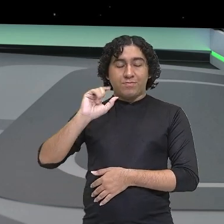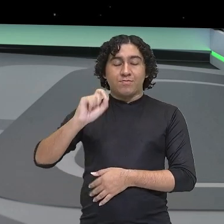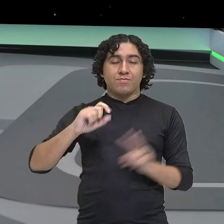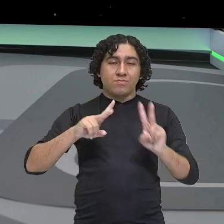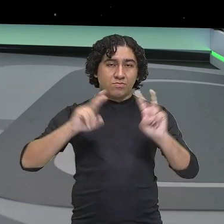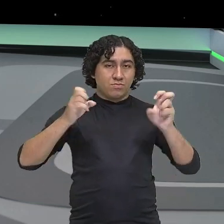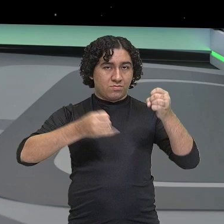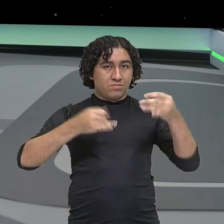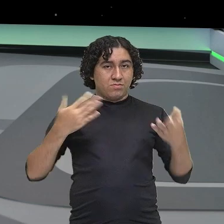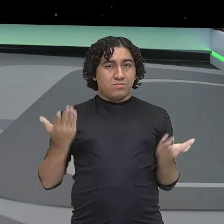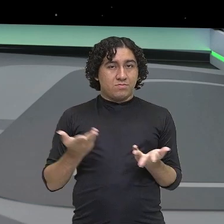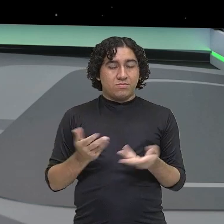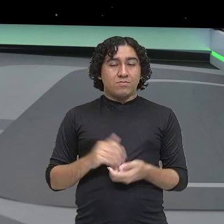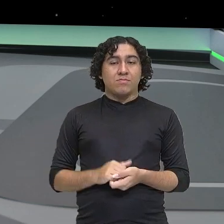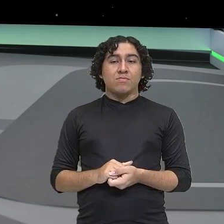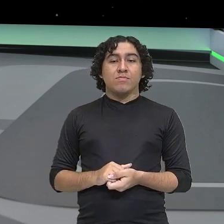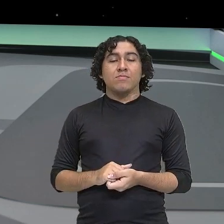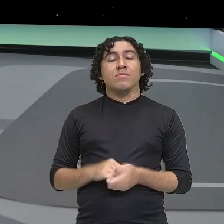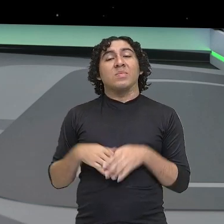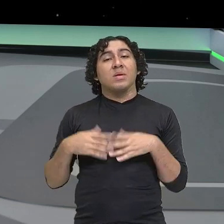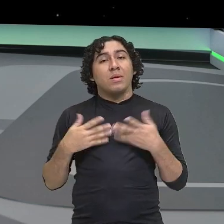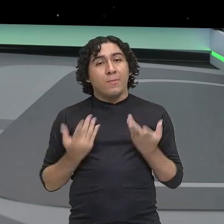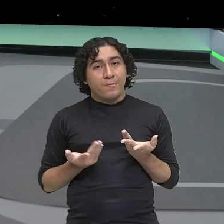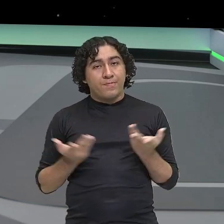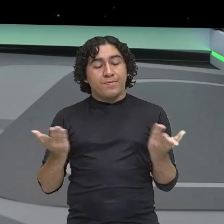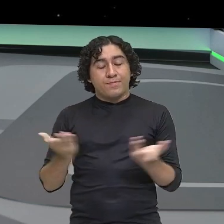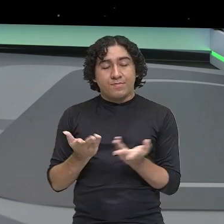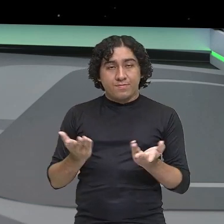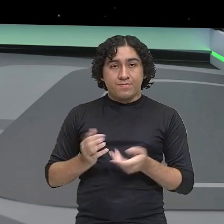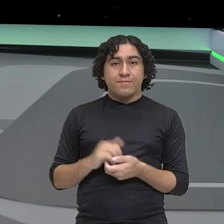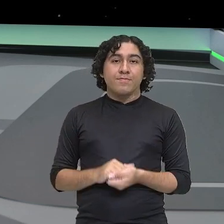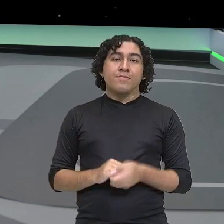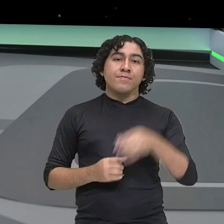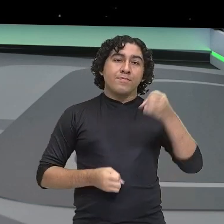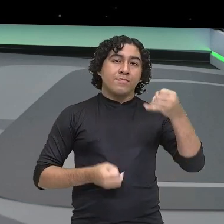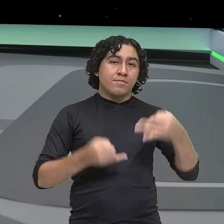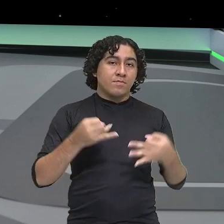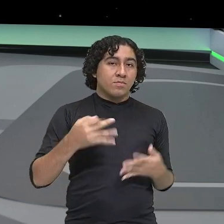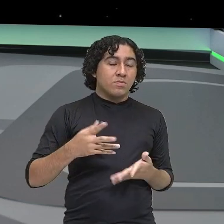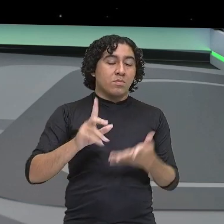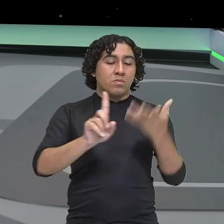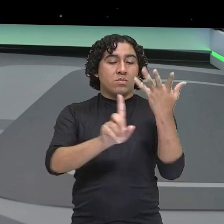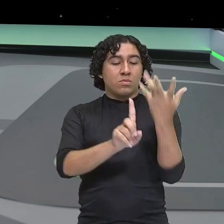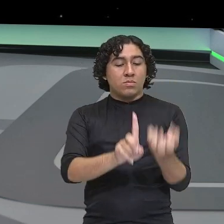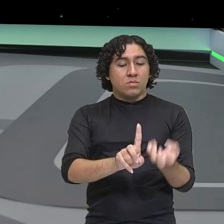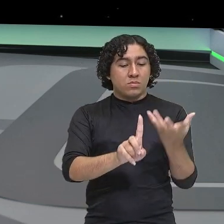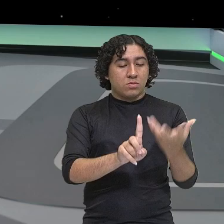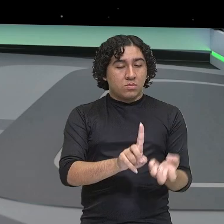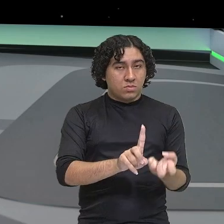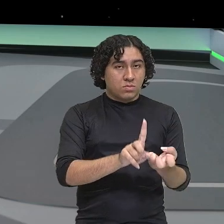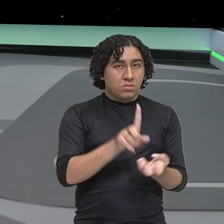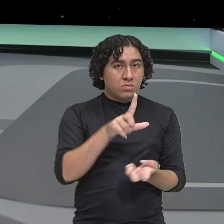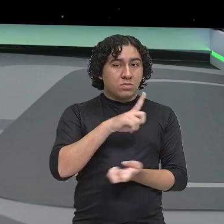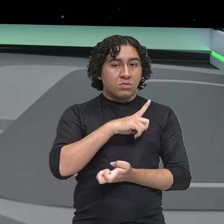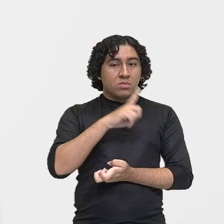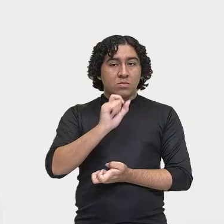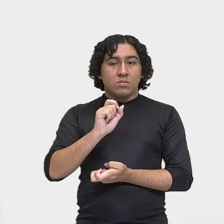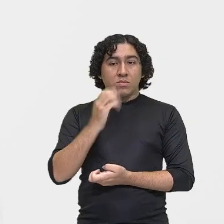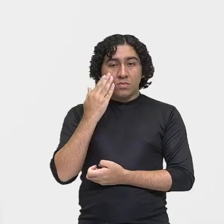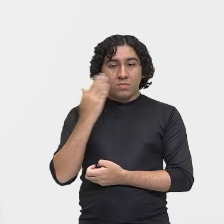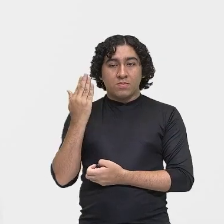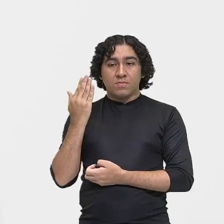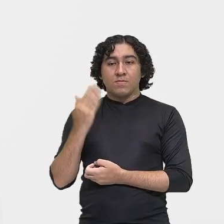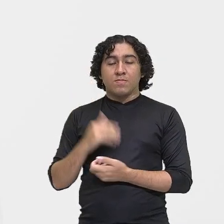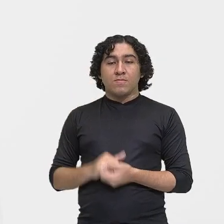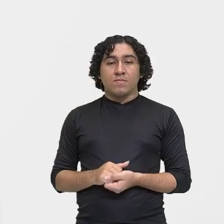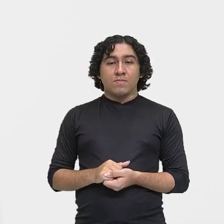acabei de citar. E agora, falando sobre a força gravitacional, você tem o seguinte, olha lá,